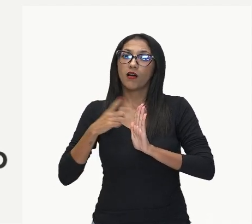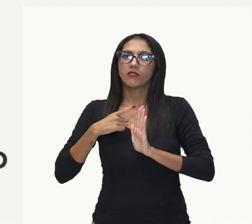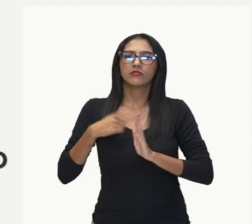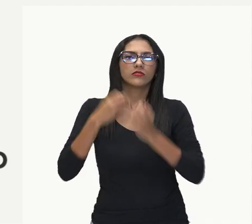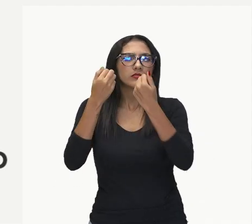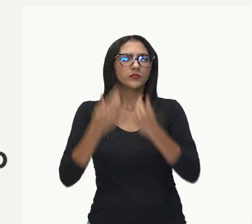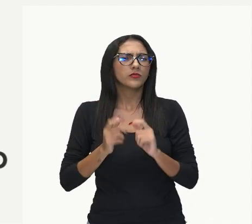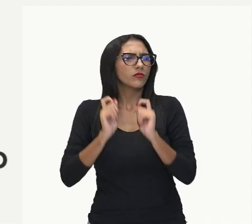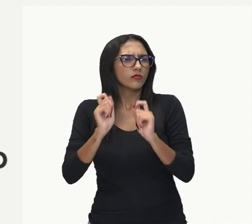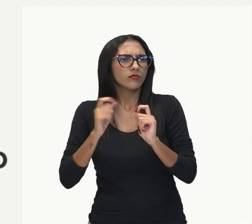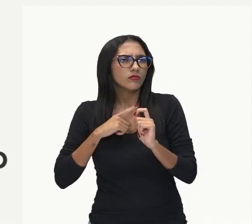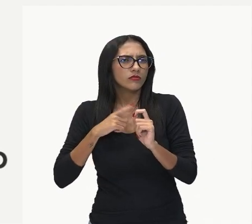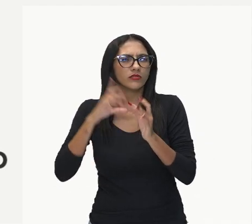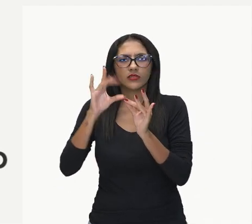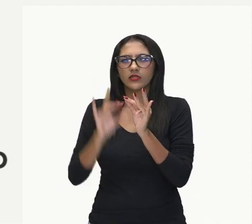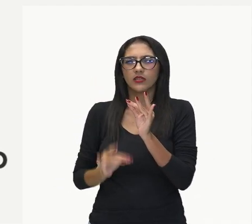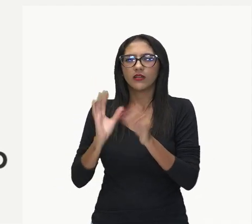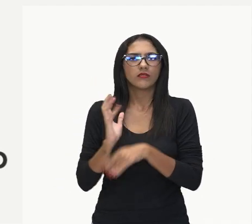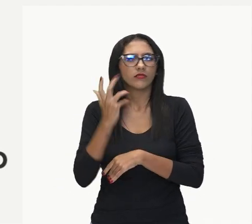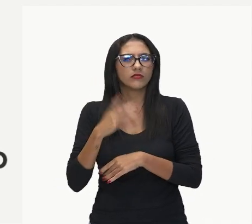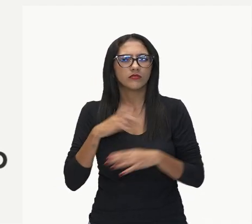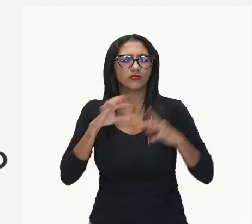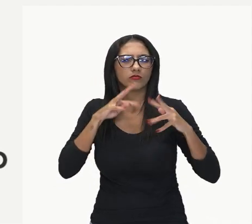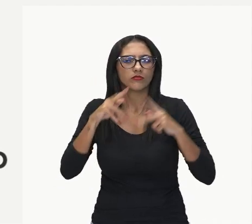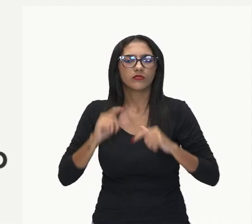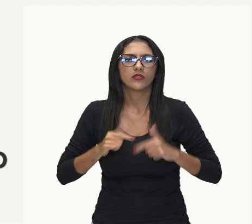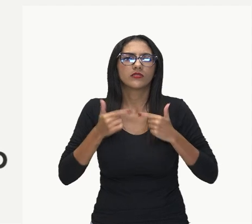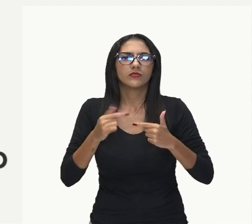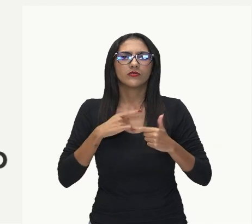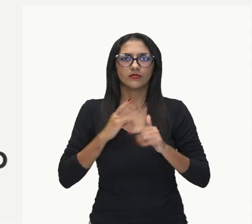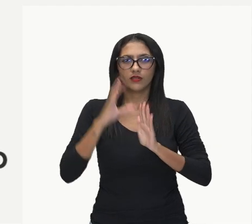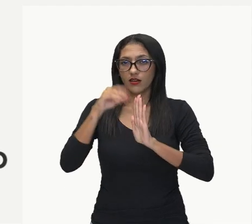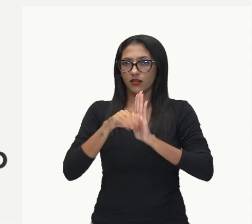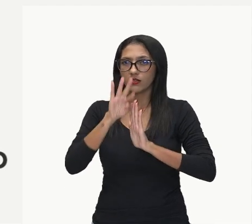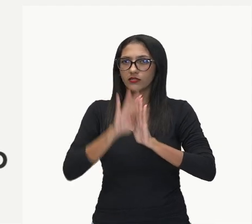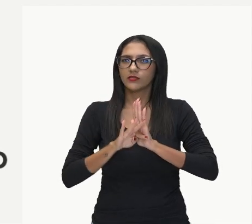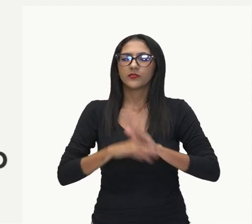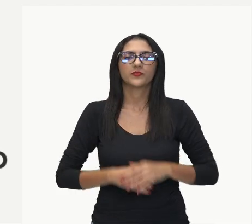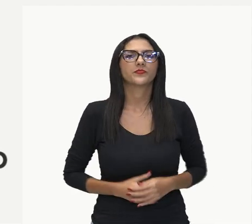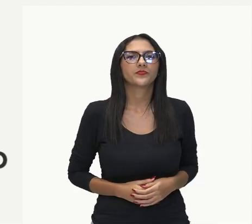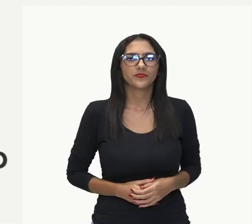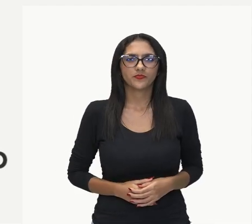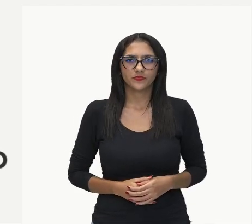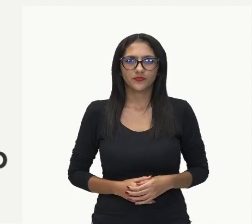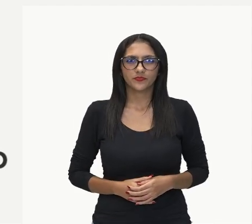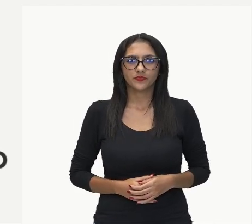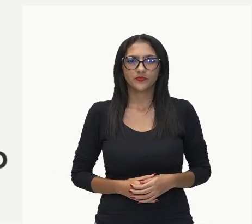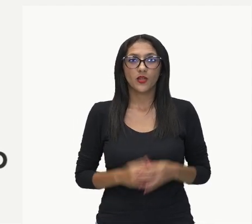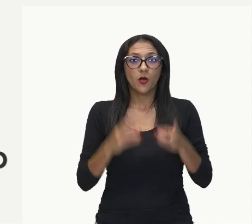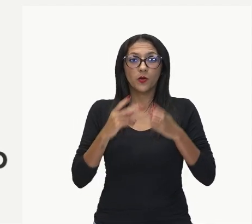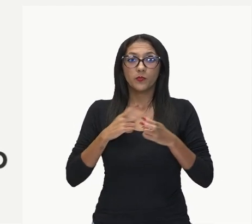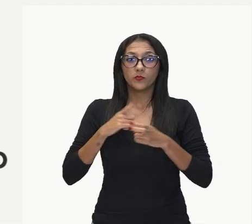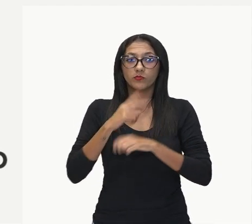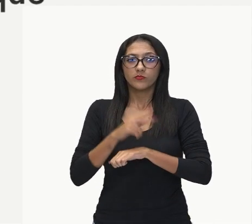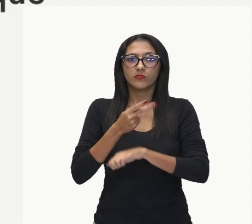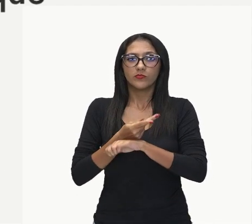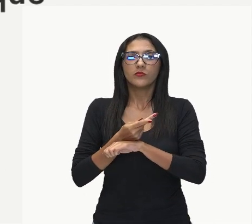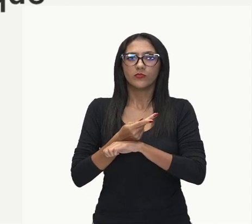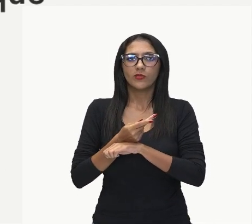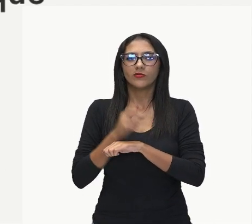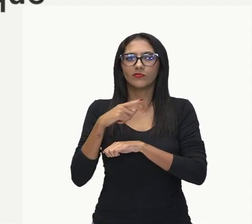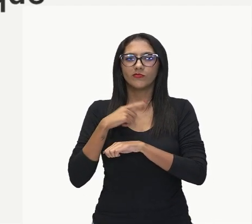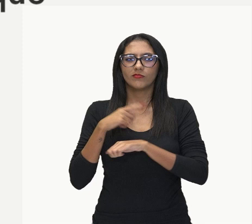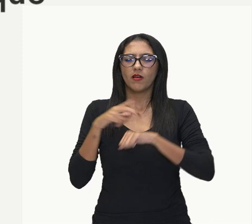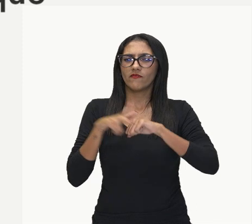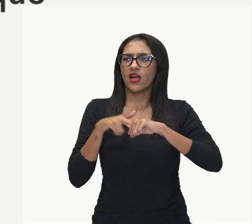o que aconteceu, fale os eventos, ok? E observem que na sequência, logo após o verbo,